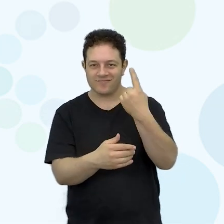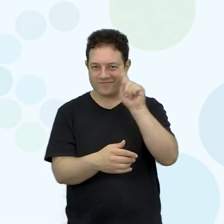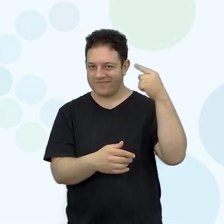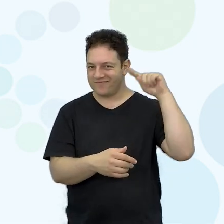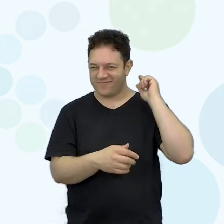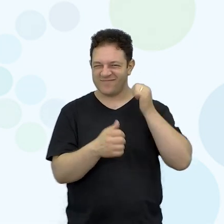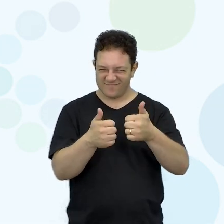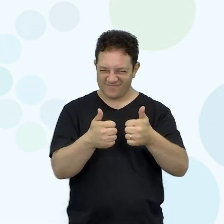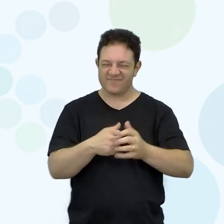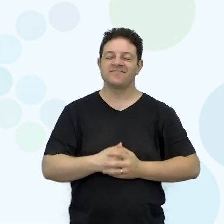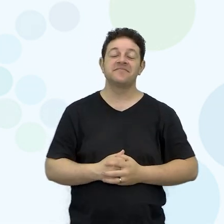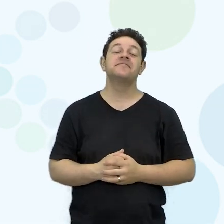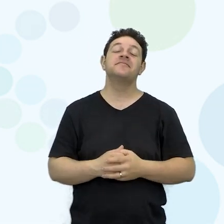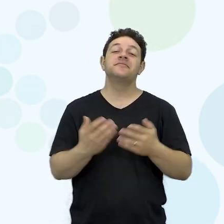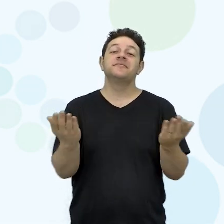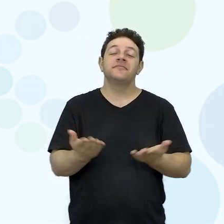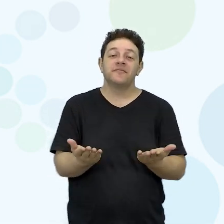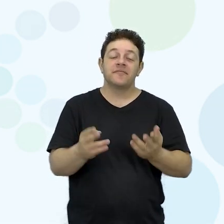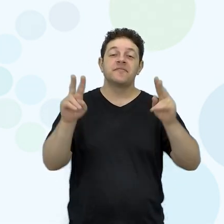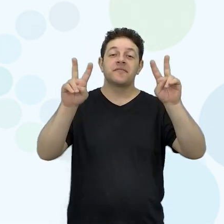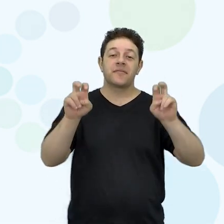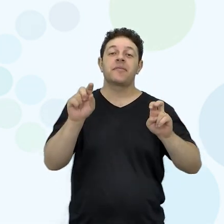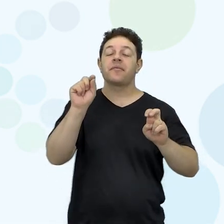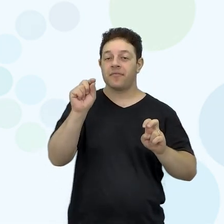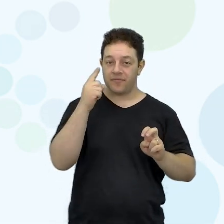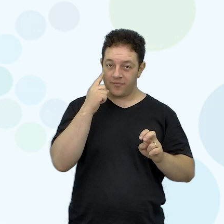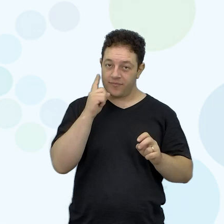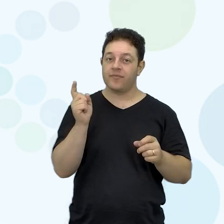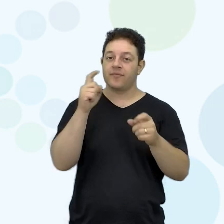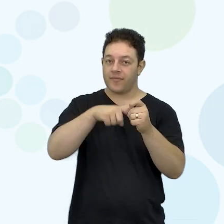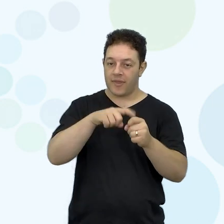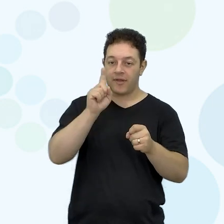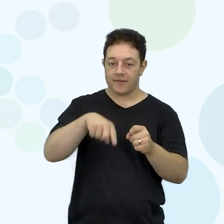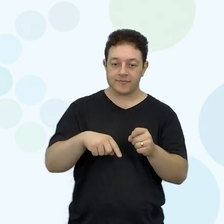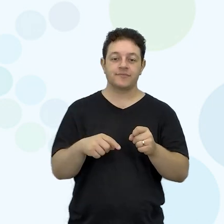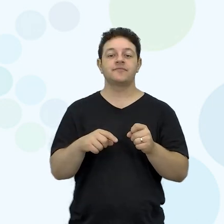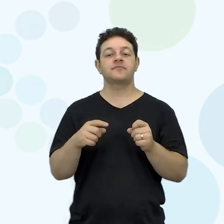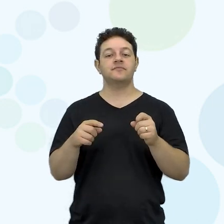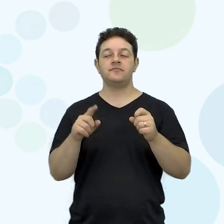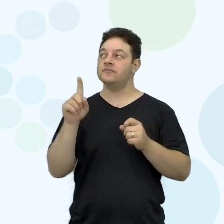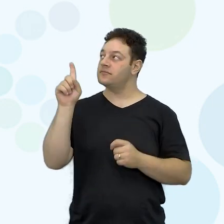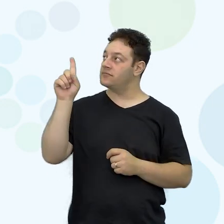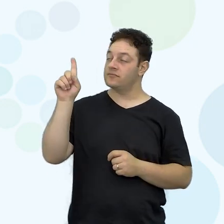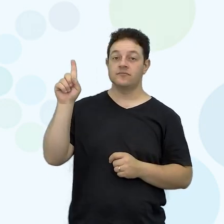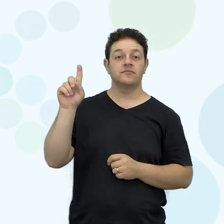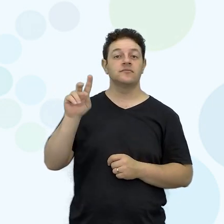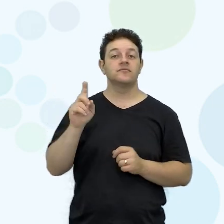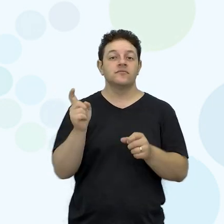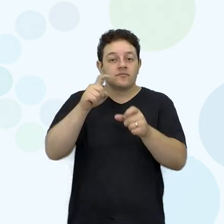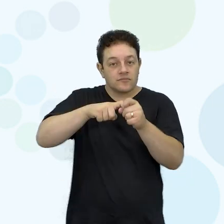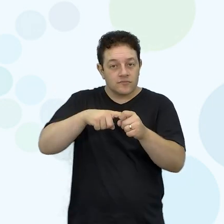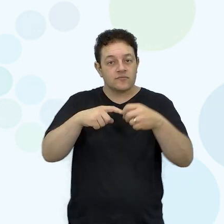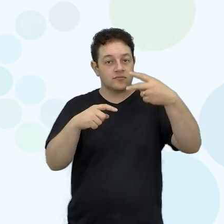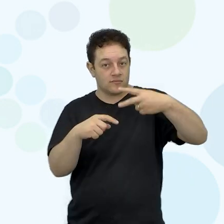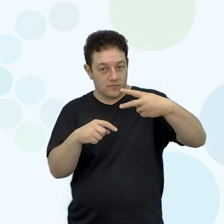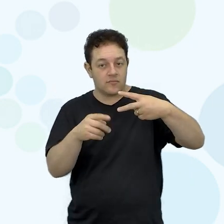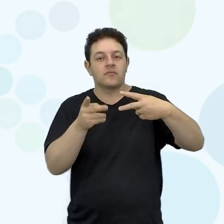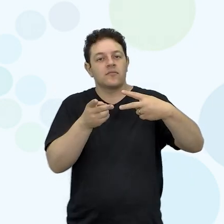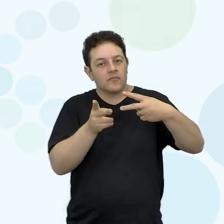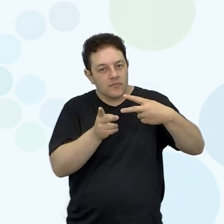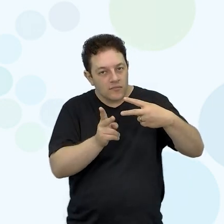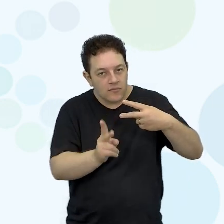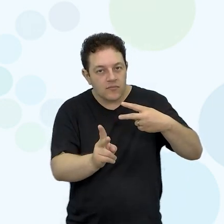última aula. Então, hoje, o título da nossa aula, retomada 2, né, porque a gente está aí, olha, continuando, então,